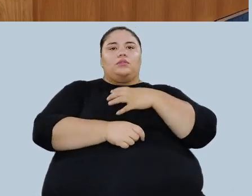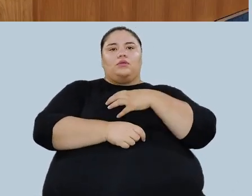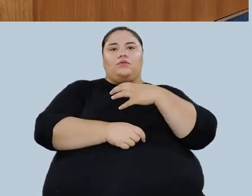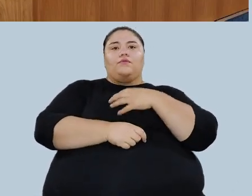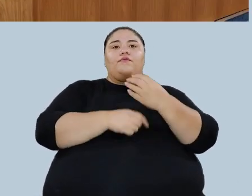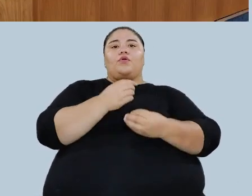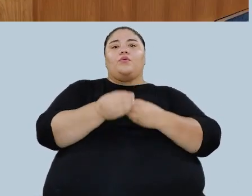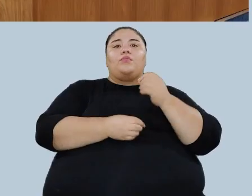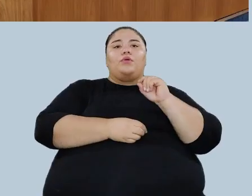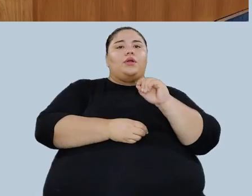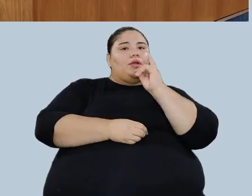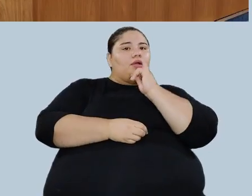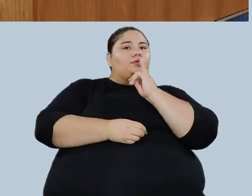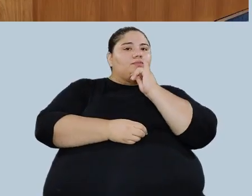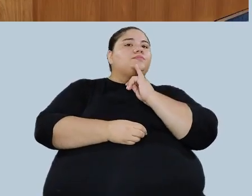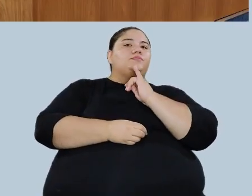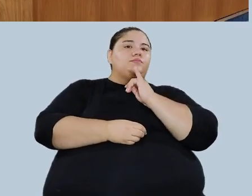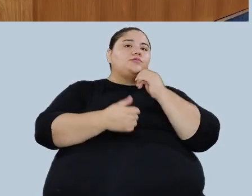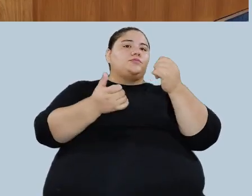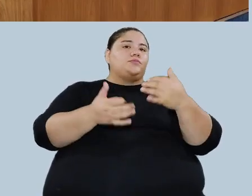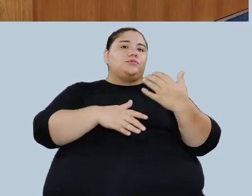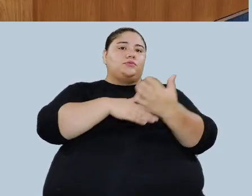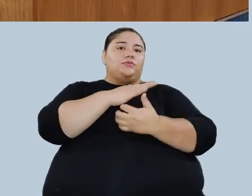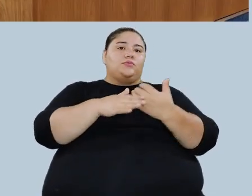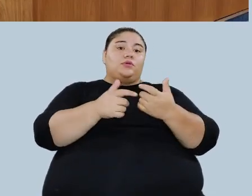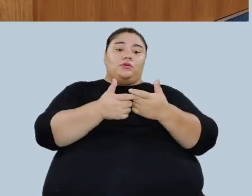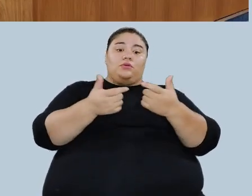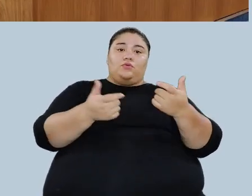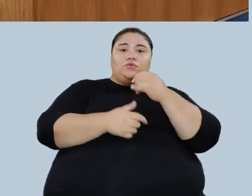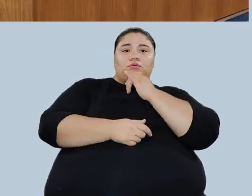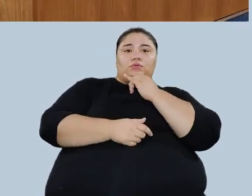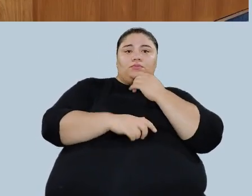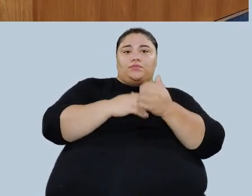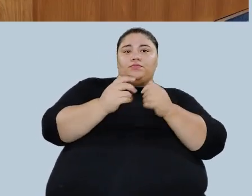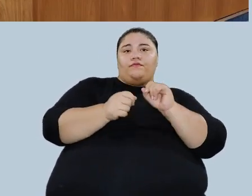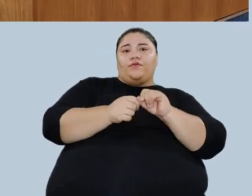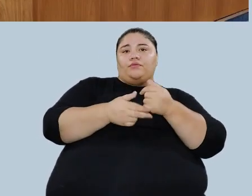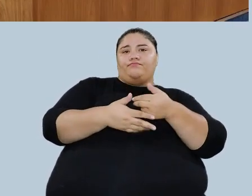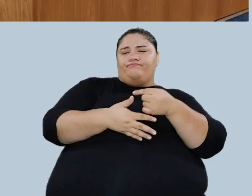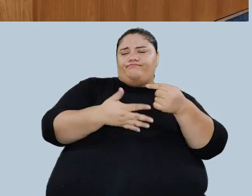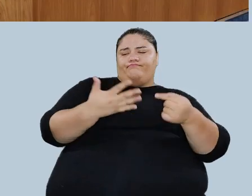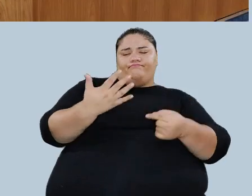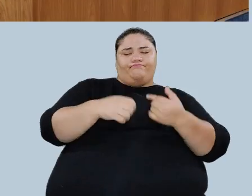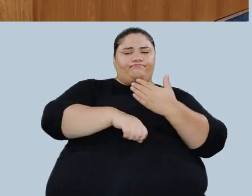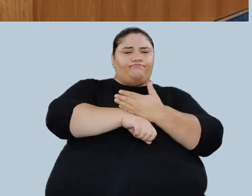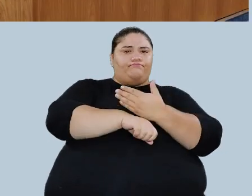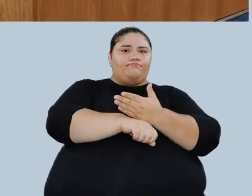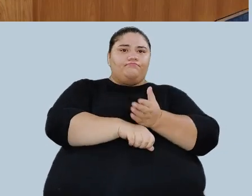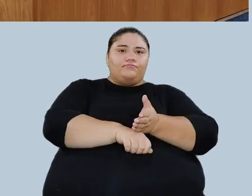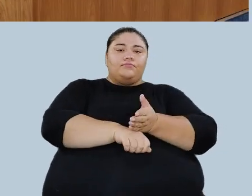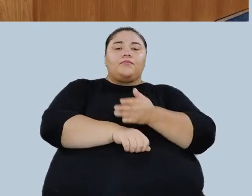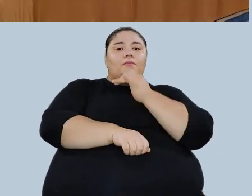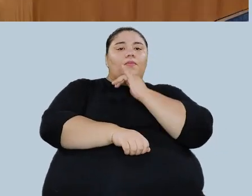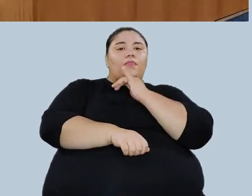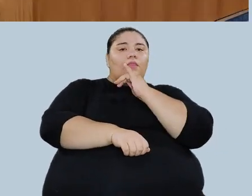uma tendência de desverticalização das empresas, porque hoje muitas empresas elas fazem várias coisas ao mesmo tempo, desembargador Gisele,